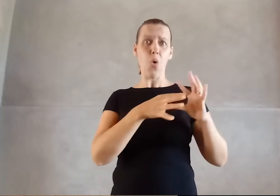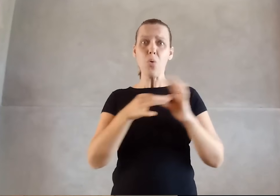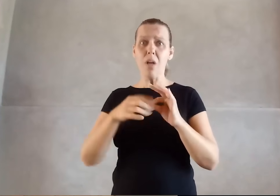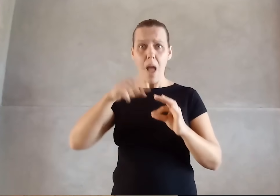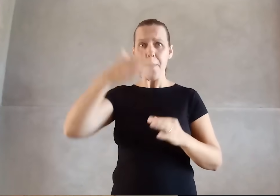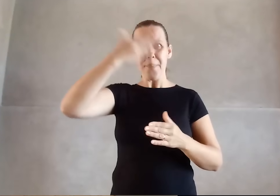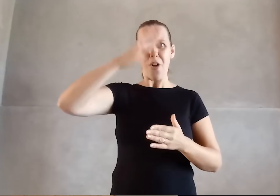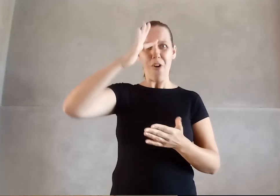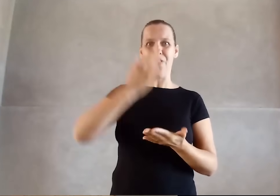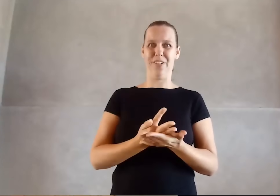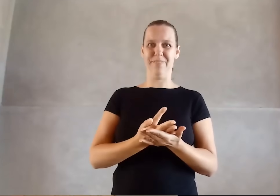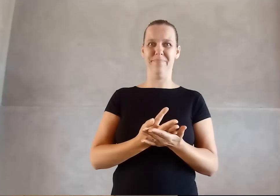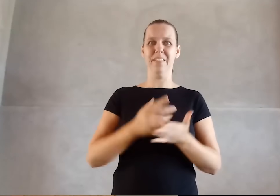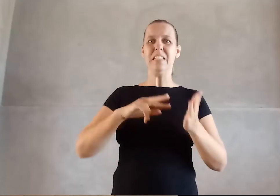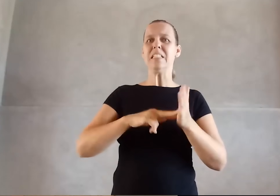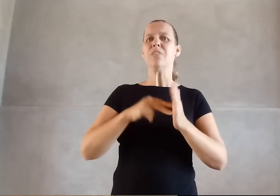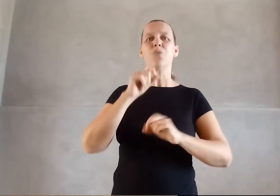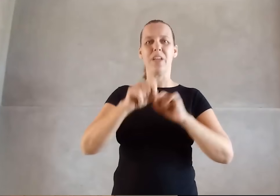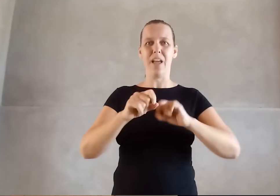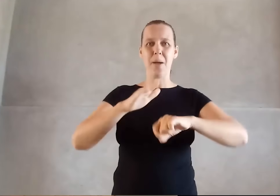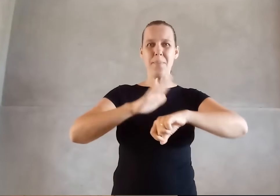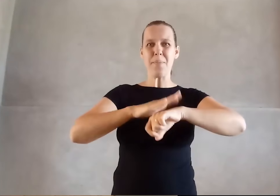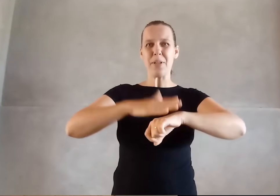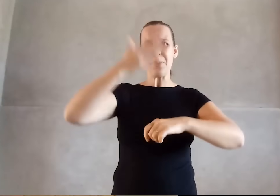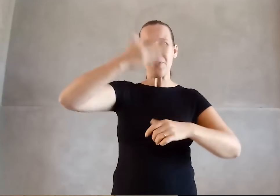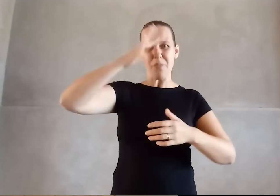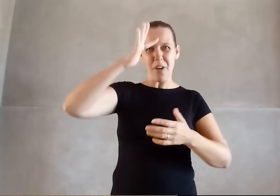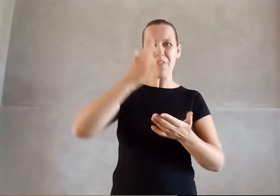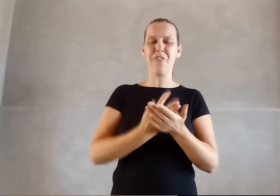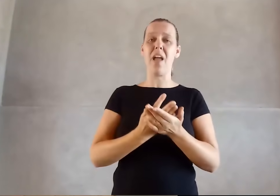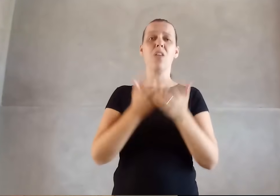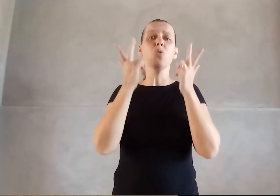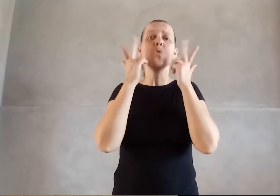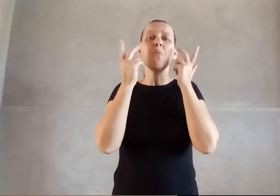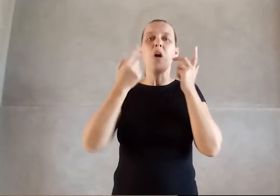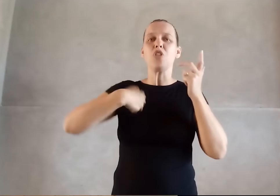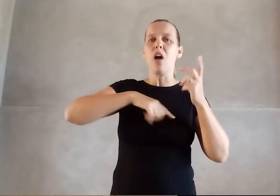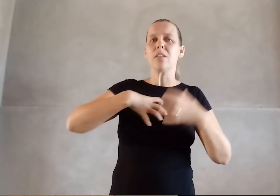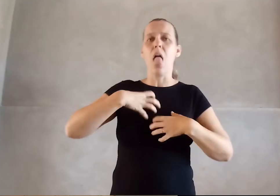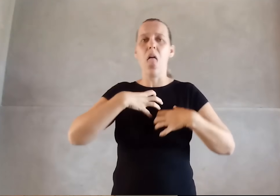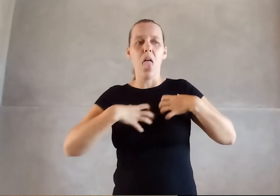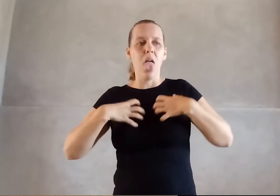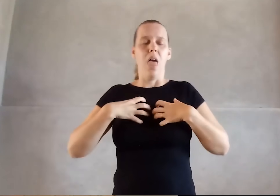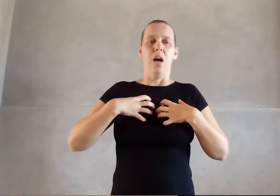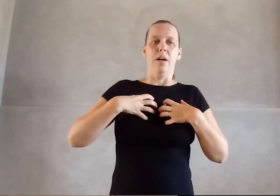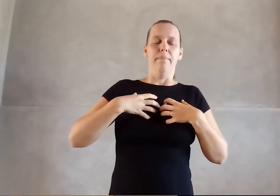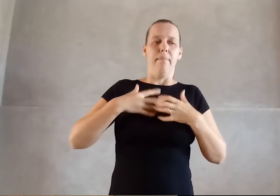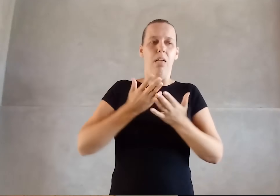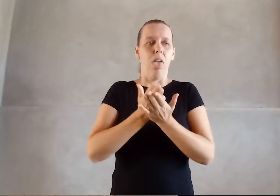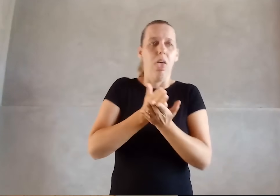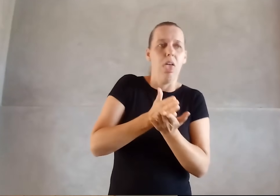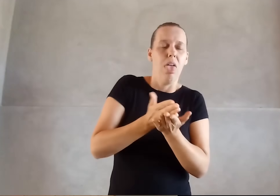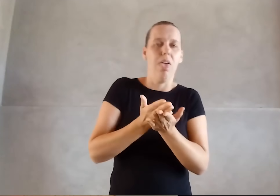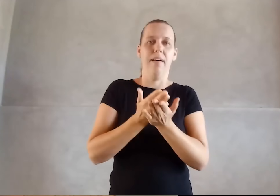sobre pedir sabedoria a Deus está dentro de um contexto, e o contexto é a aprovação. Isso significa que no meio da aprovação é muito natural que